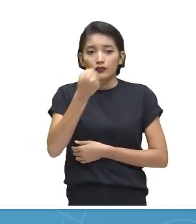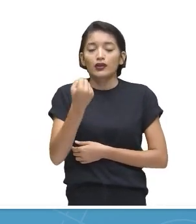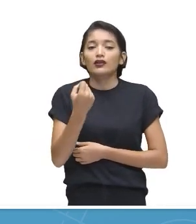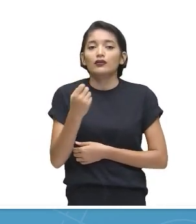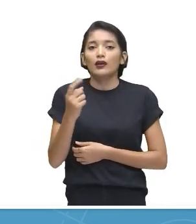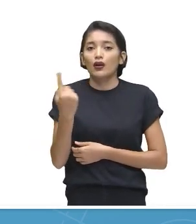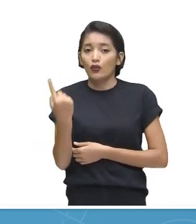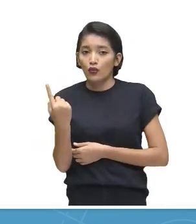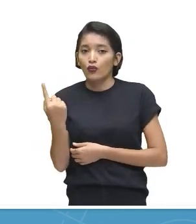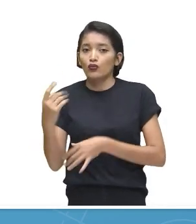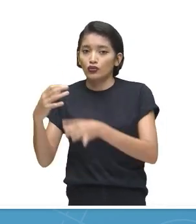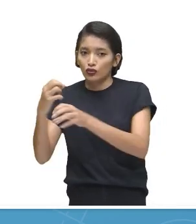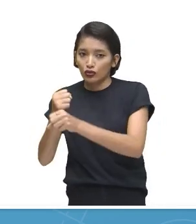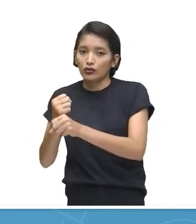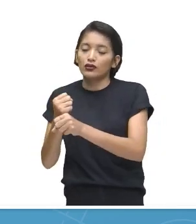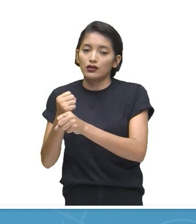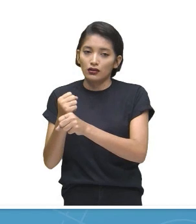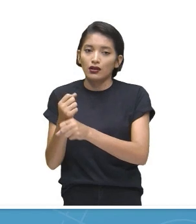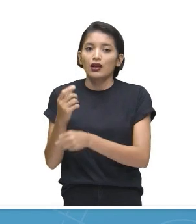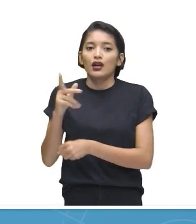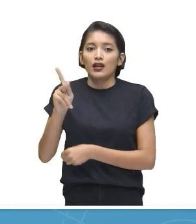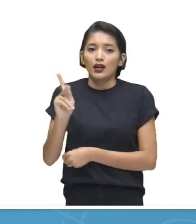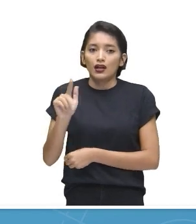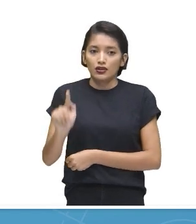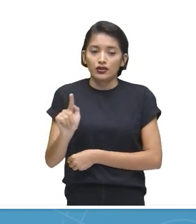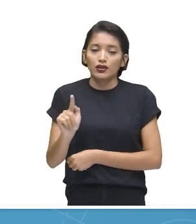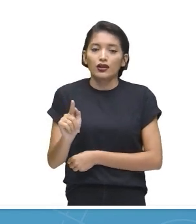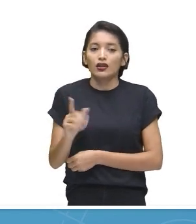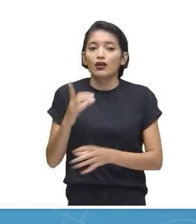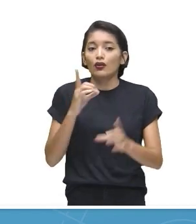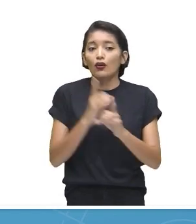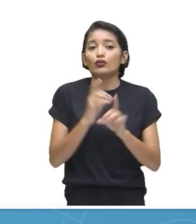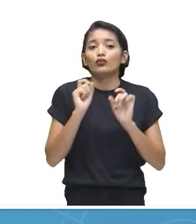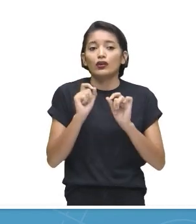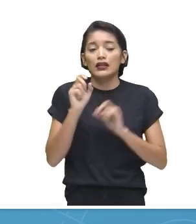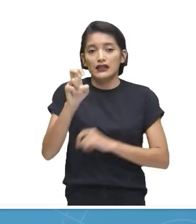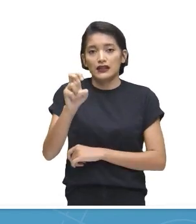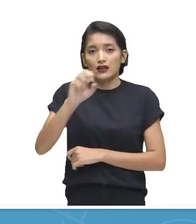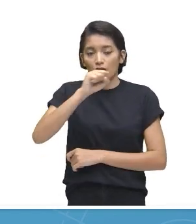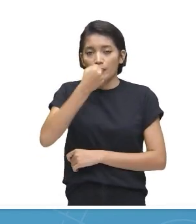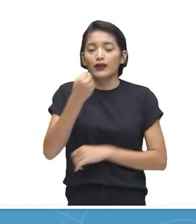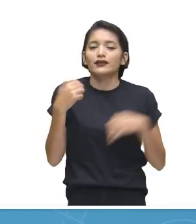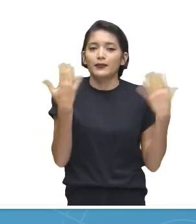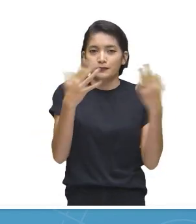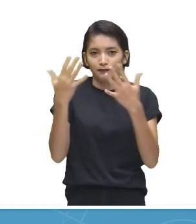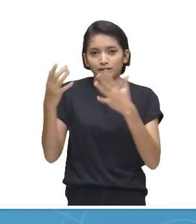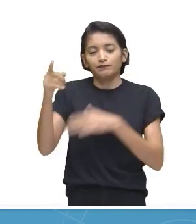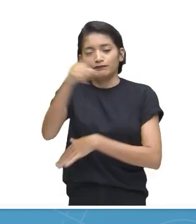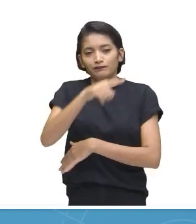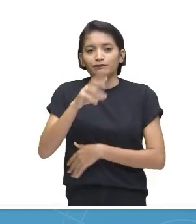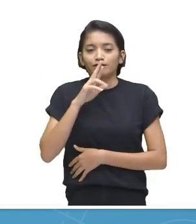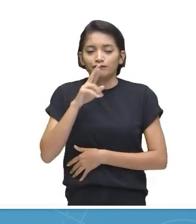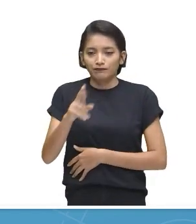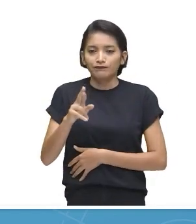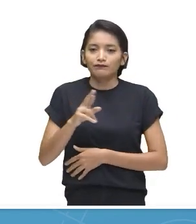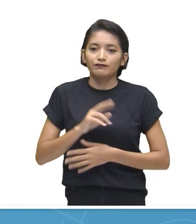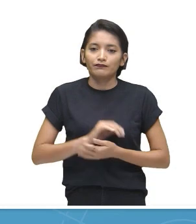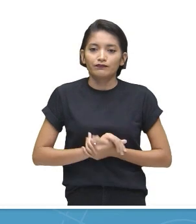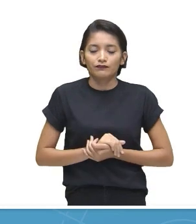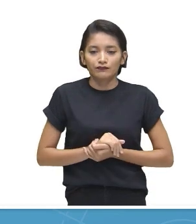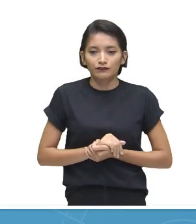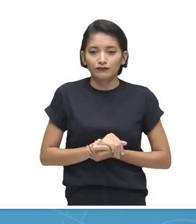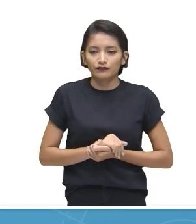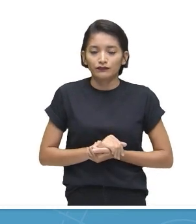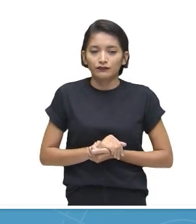quilo? E aí, no total, no final, você encontra um total de 5 pães, né? Então, parabéns aí a todo mundo que acertou, trouxe a resposta de